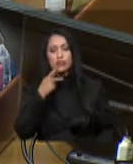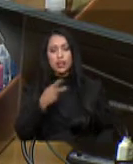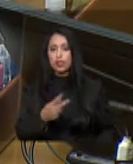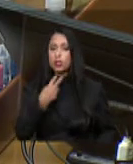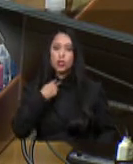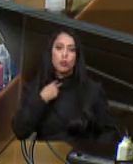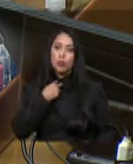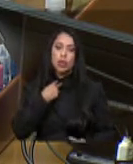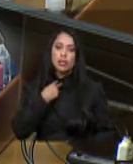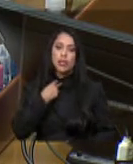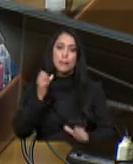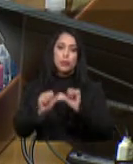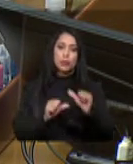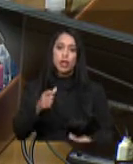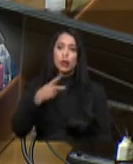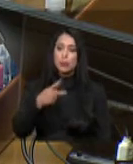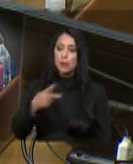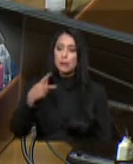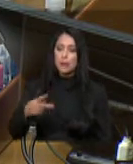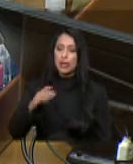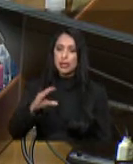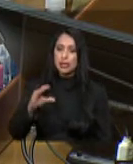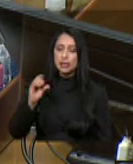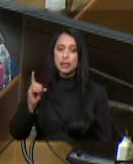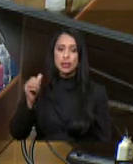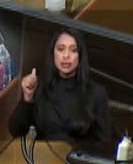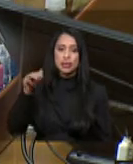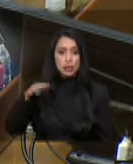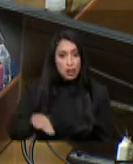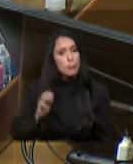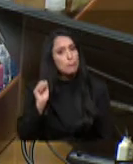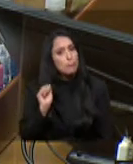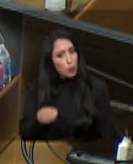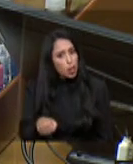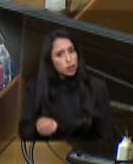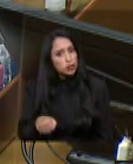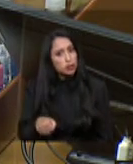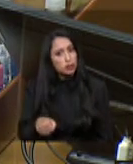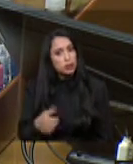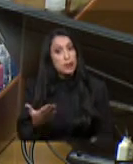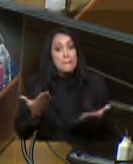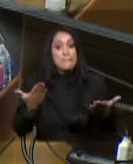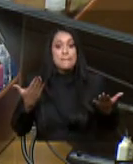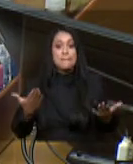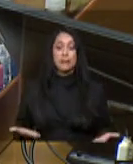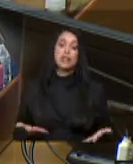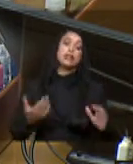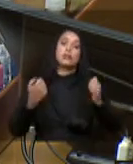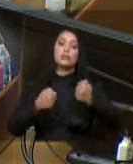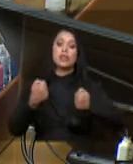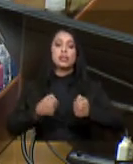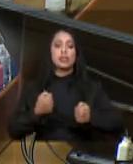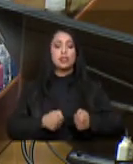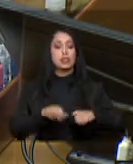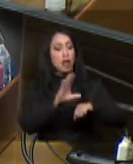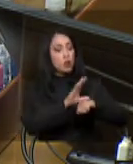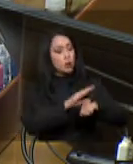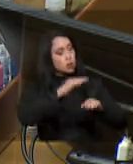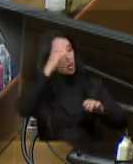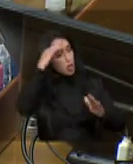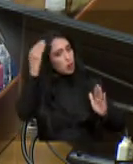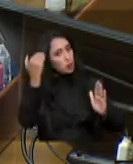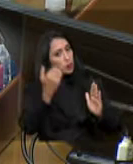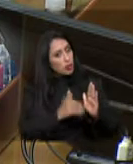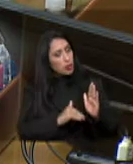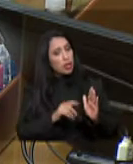possa mudar o PP Sedan. Pode, apenas para isso é preciso que se cumpra os princípios constitucionais e a dinâmica